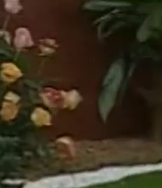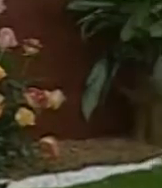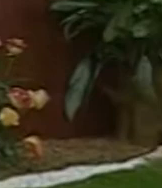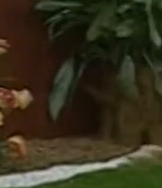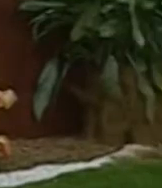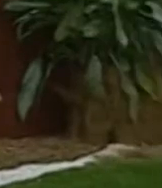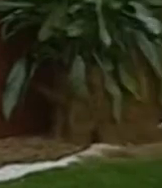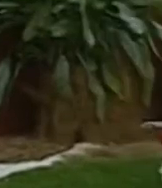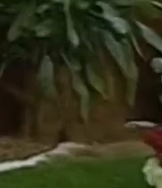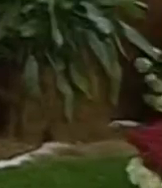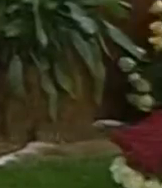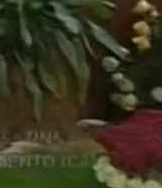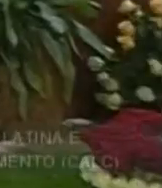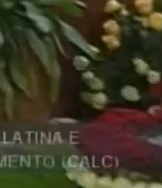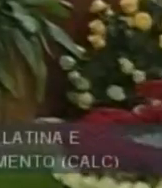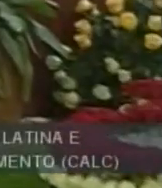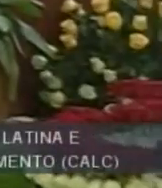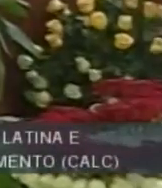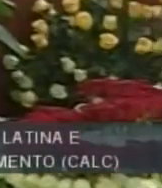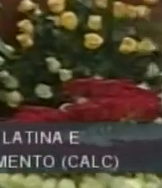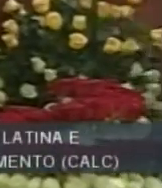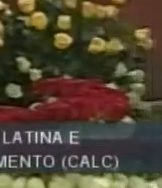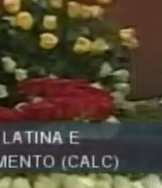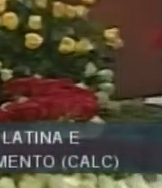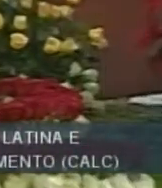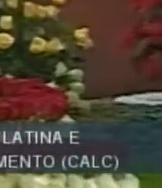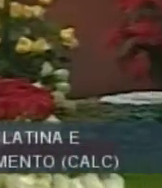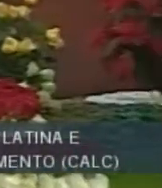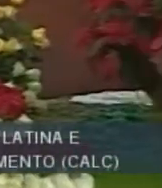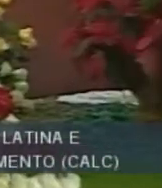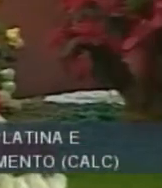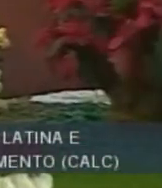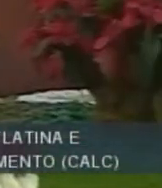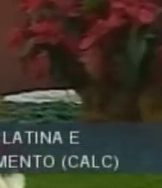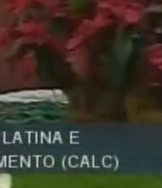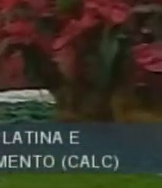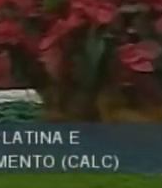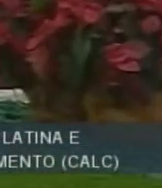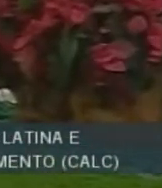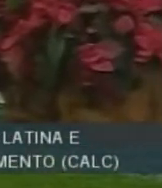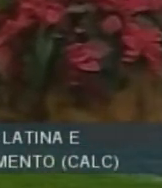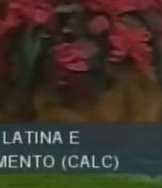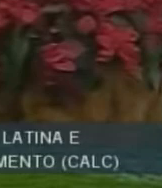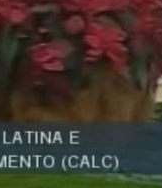nesse ano de 2011, a Venezuela, que é a nossa anfitriã,